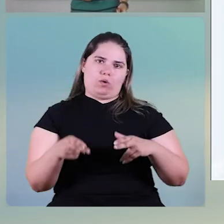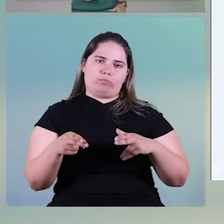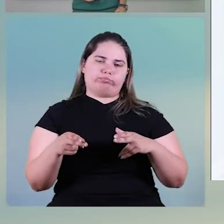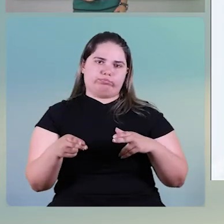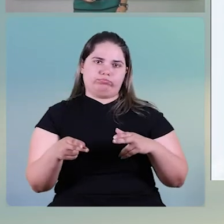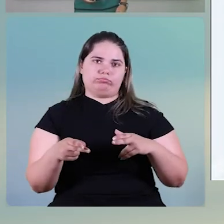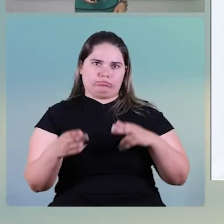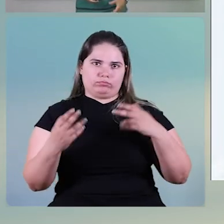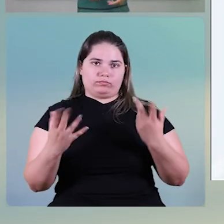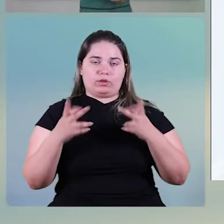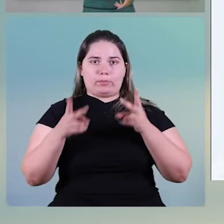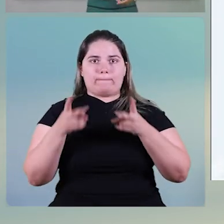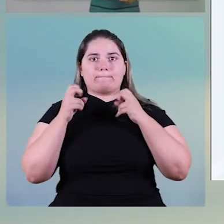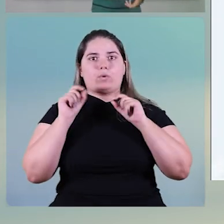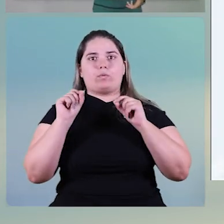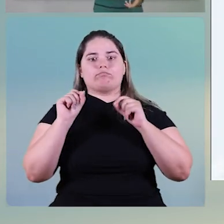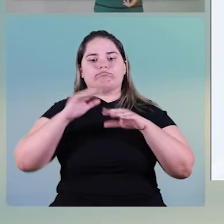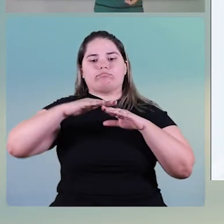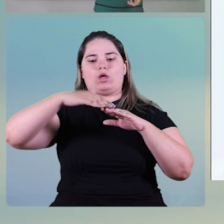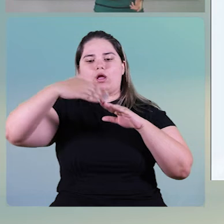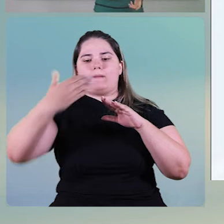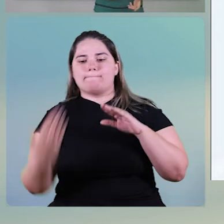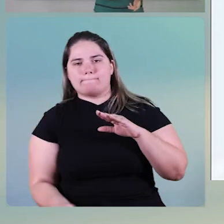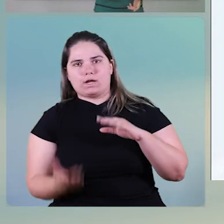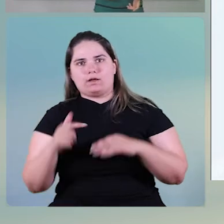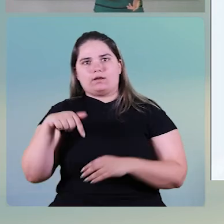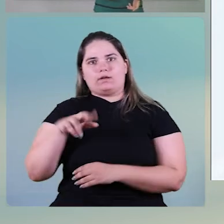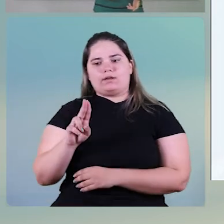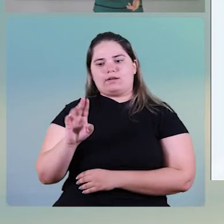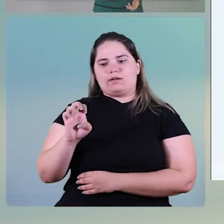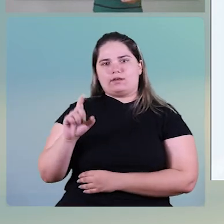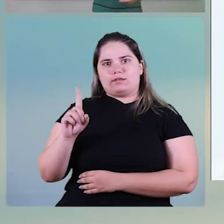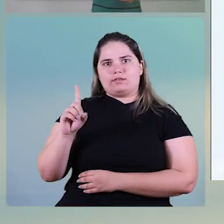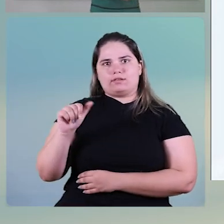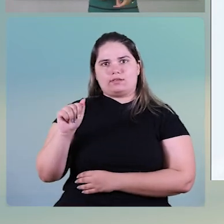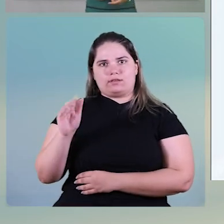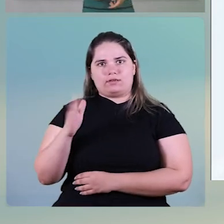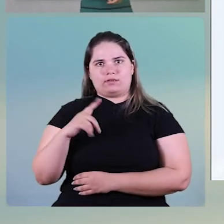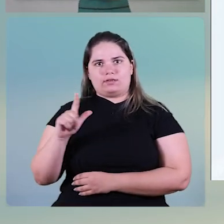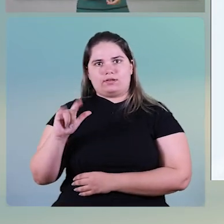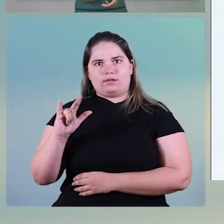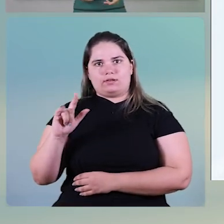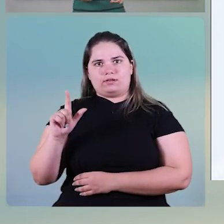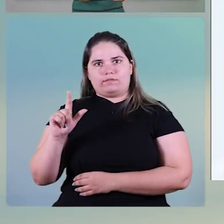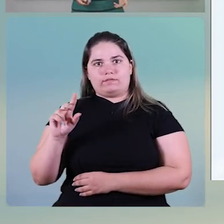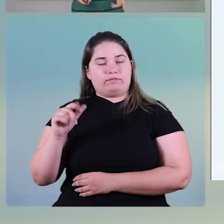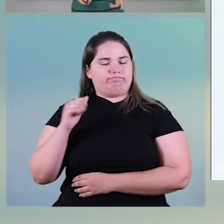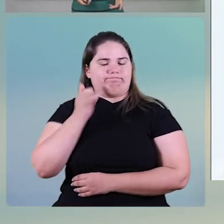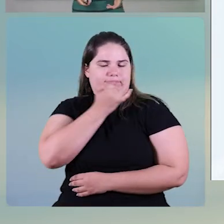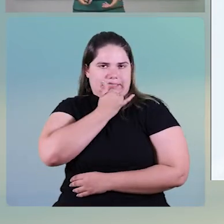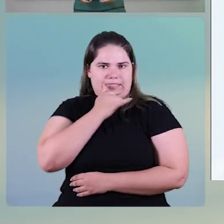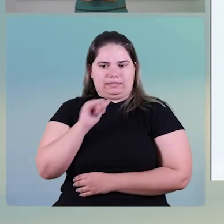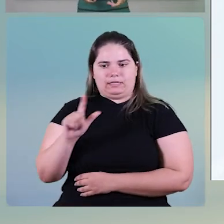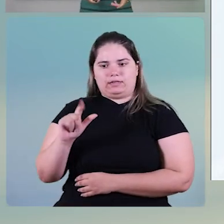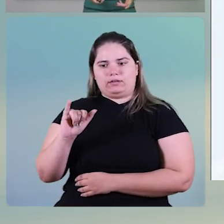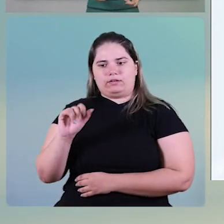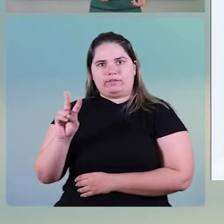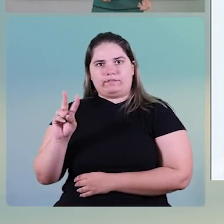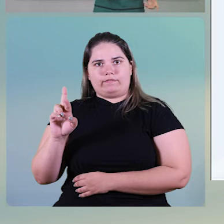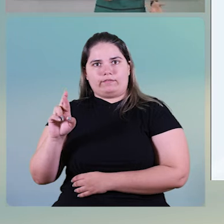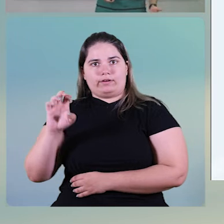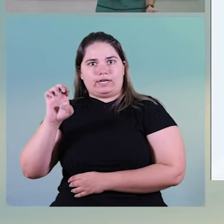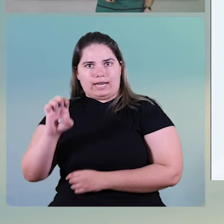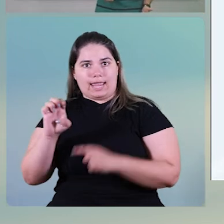então, que a queda livre dos objetos não depende da massa dos objetos, depende apenas